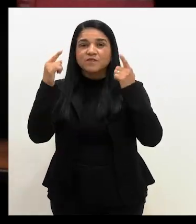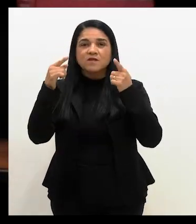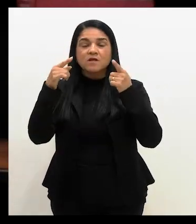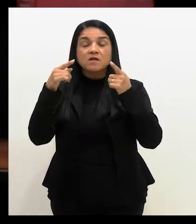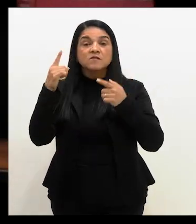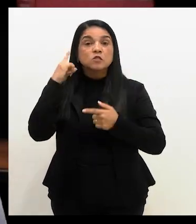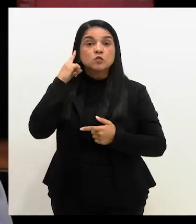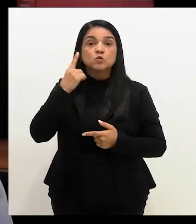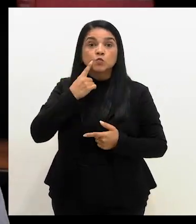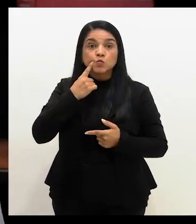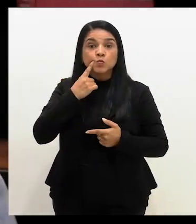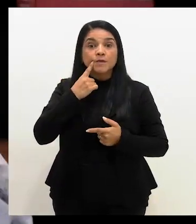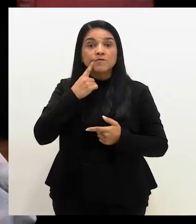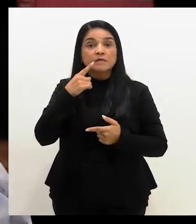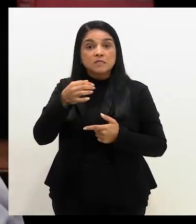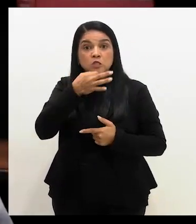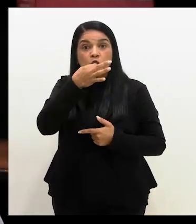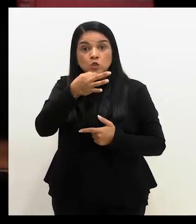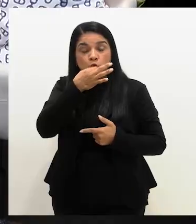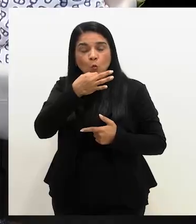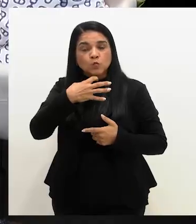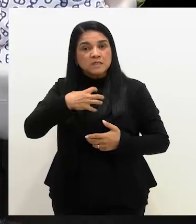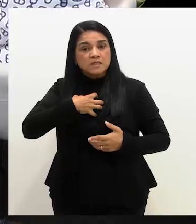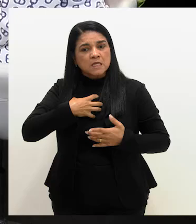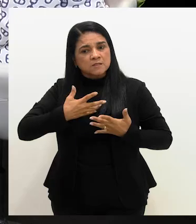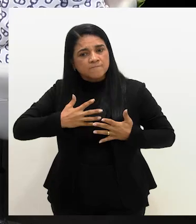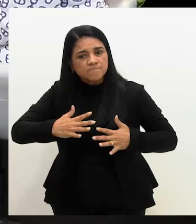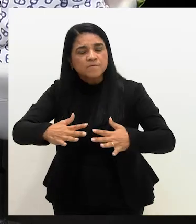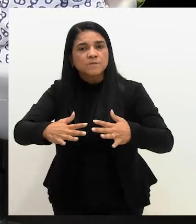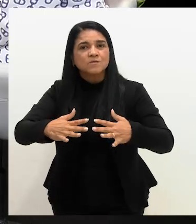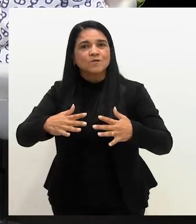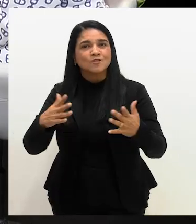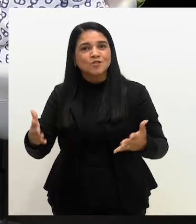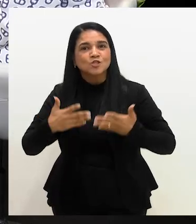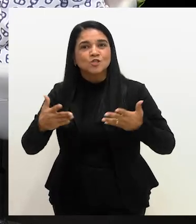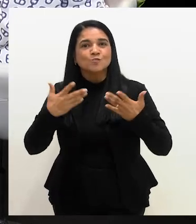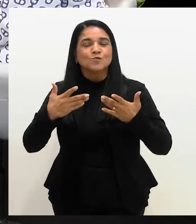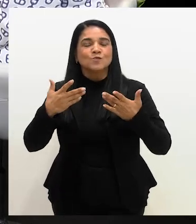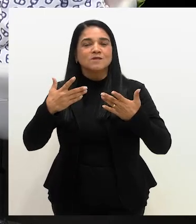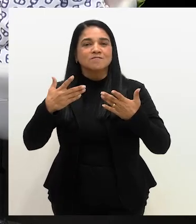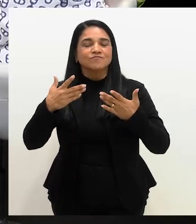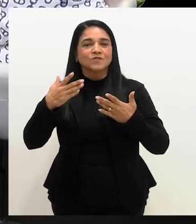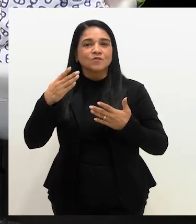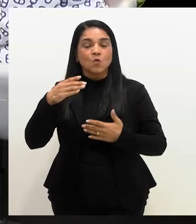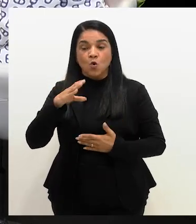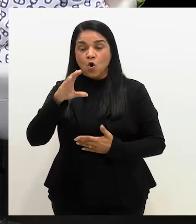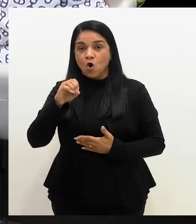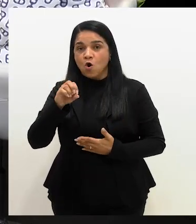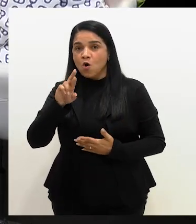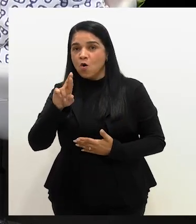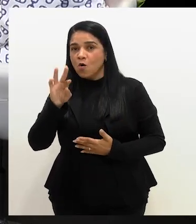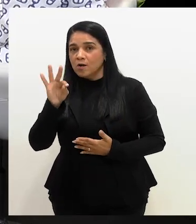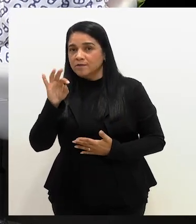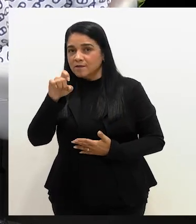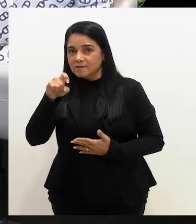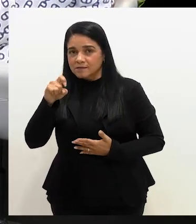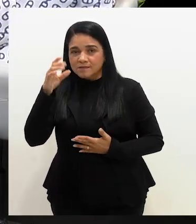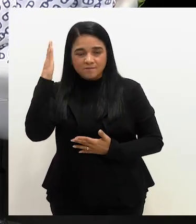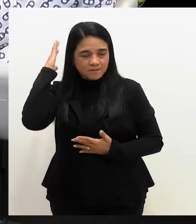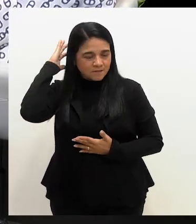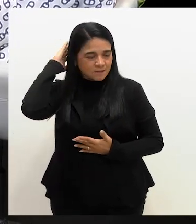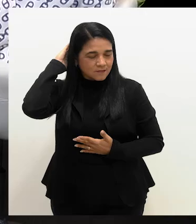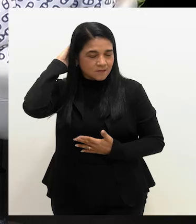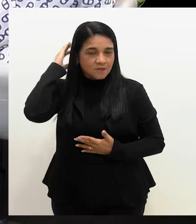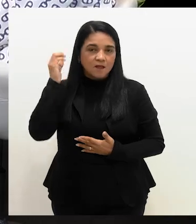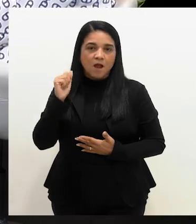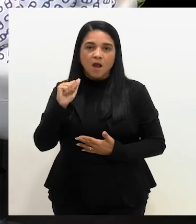propriamente dito, você está fazendo parte daquele som, mesmo pela vibração, aquilo ali estimula o seu córtex auditivo. Né? Você sente a